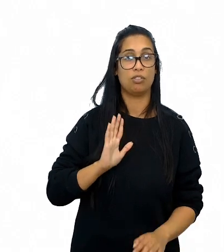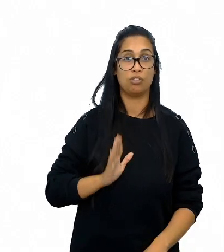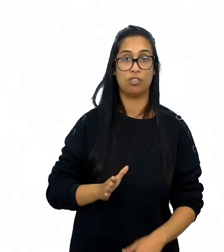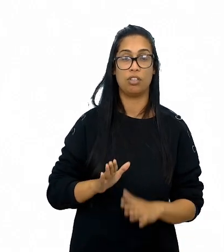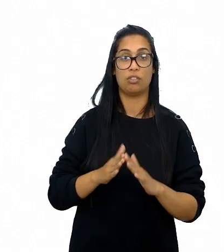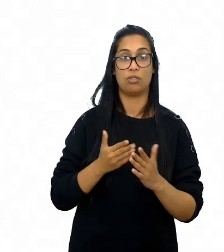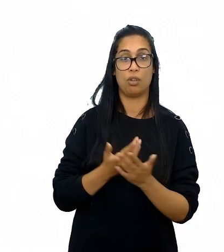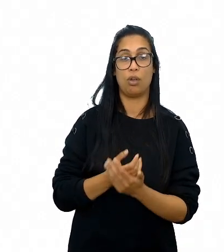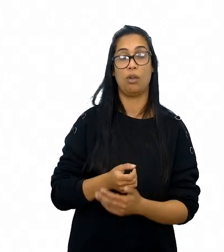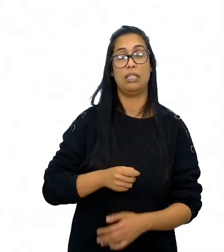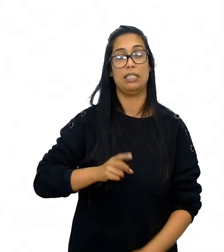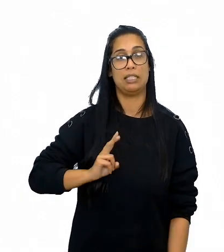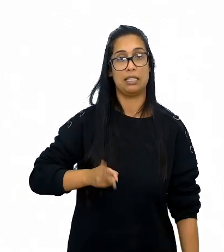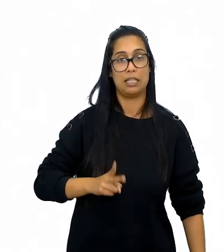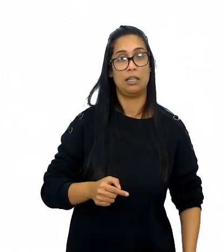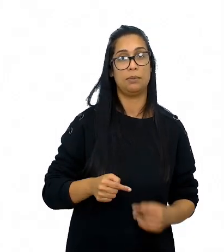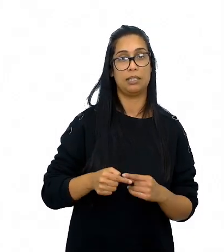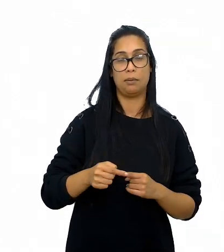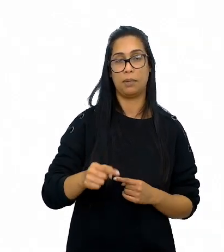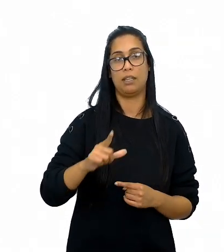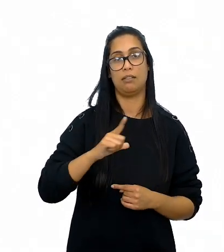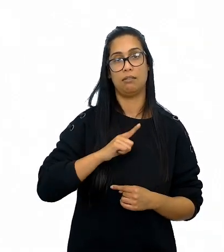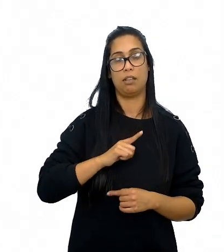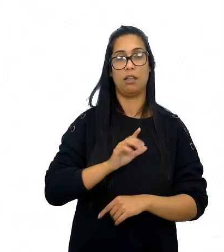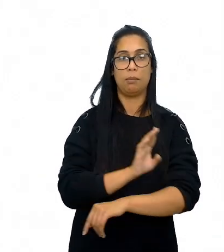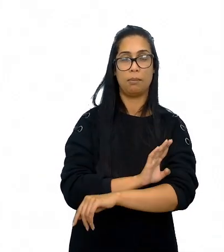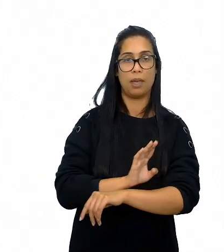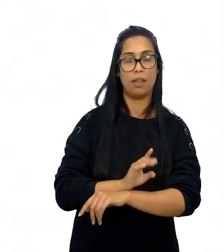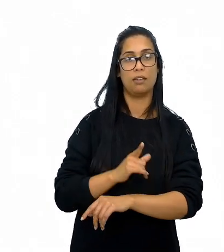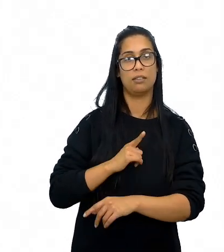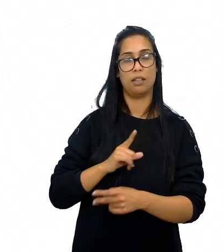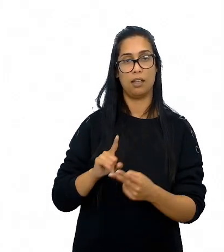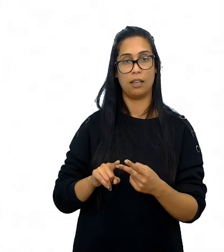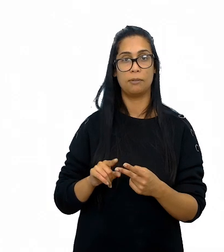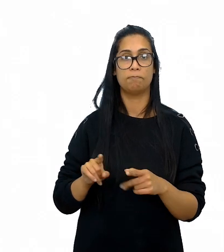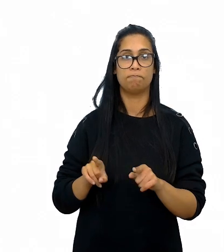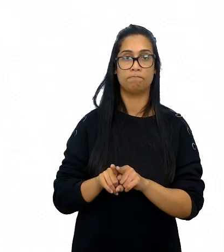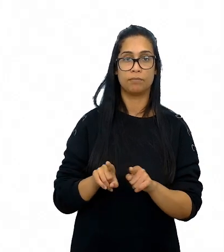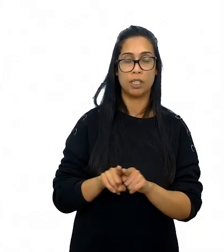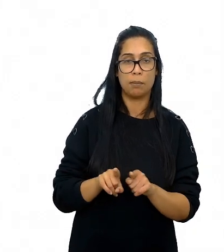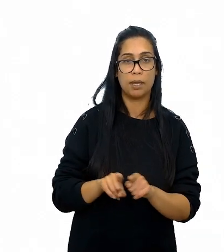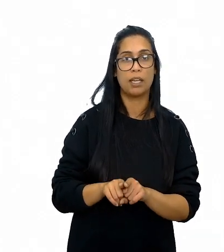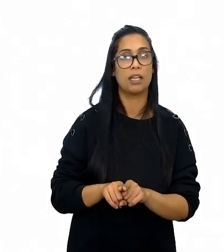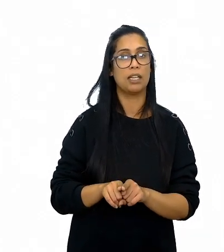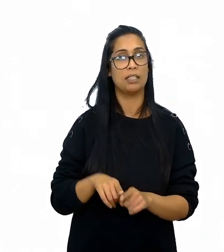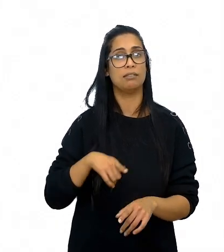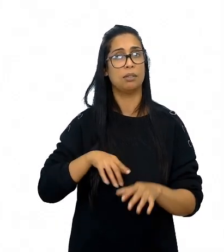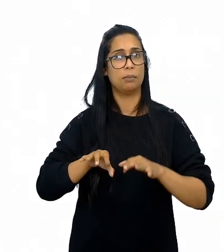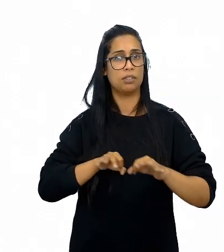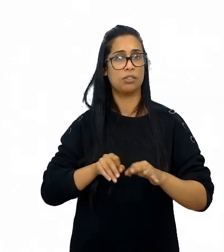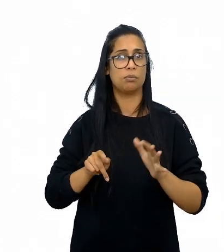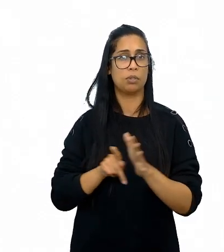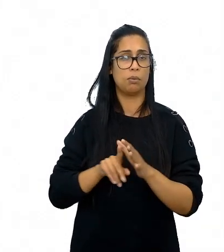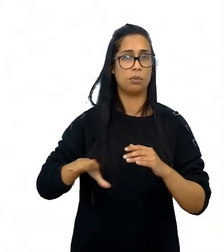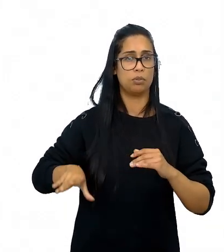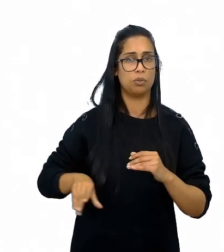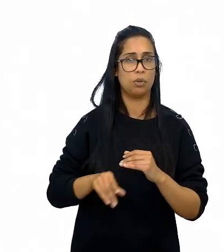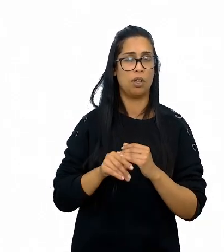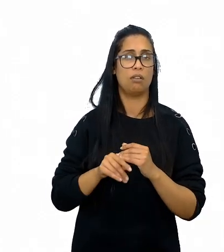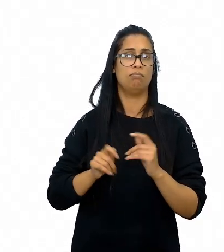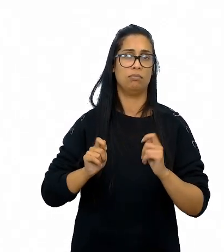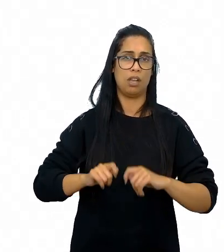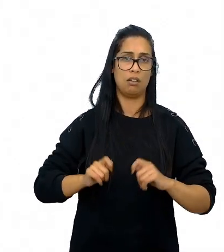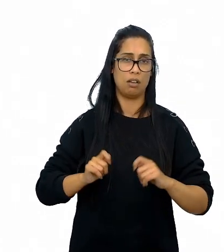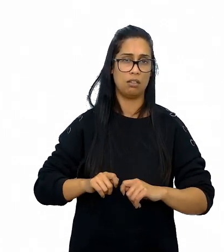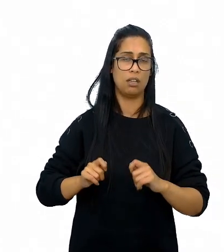toda semana, a cada 15 dias, a gente, né, sabe que existe esse momento de planejamento coletivo, e a gente entende que tem outras escolas